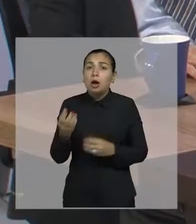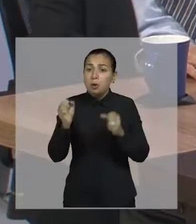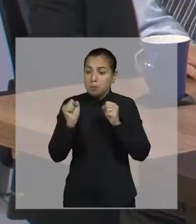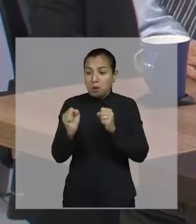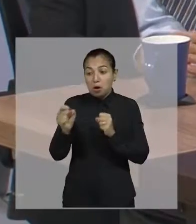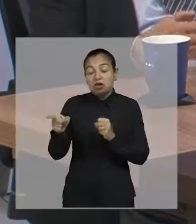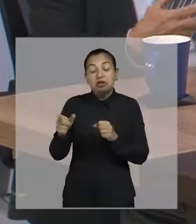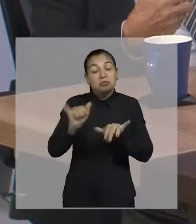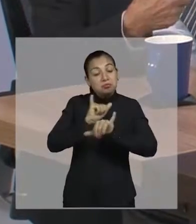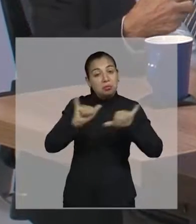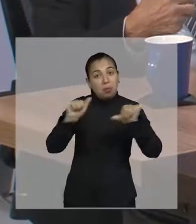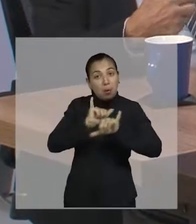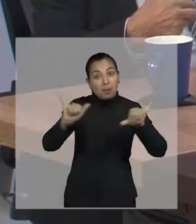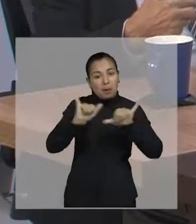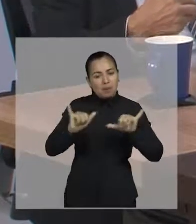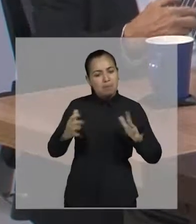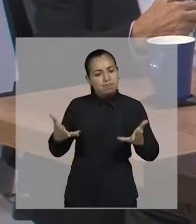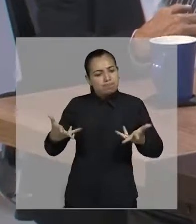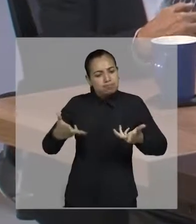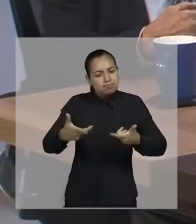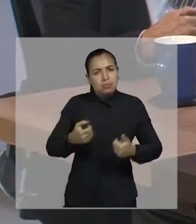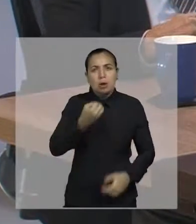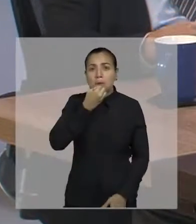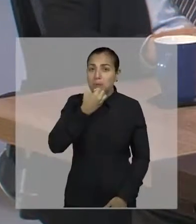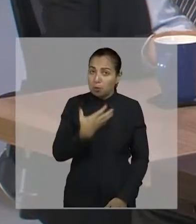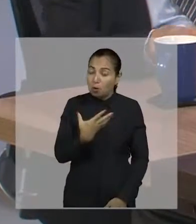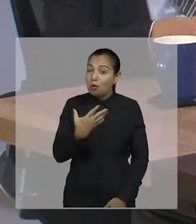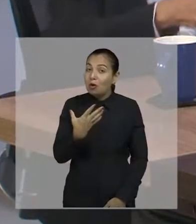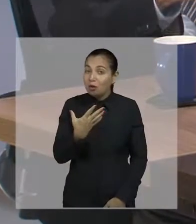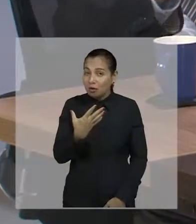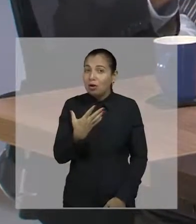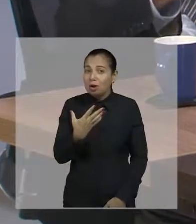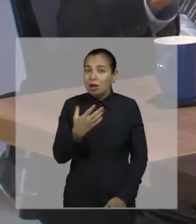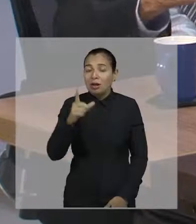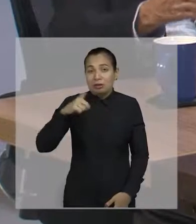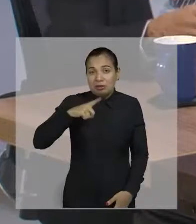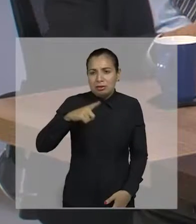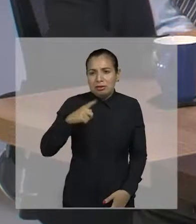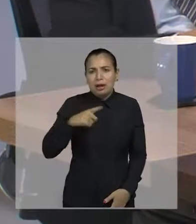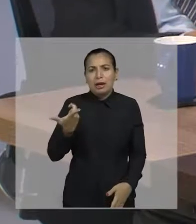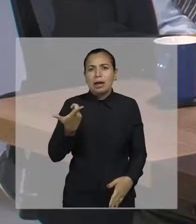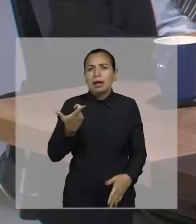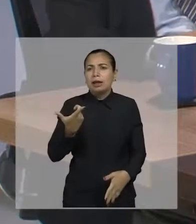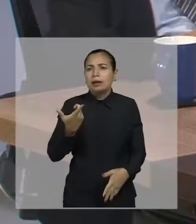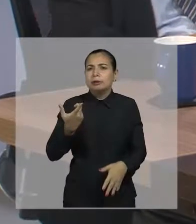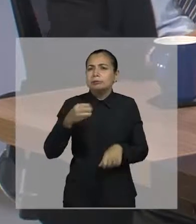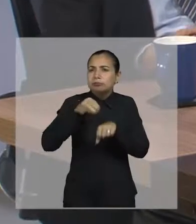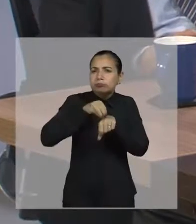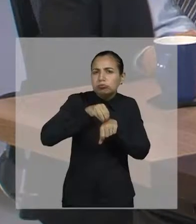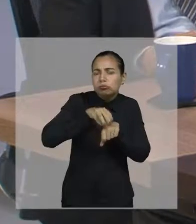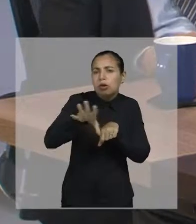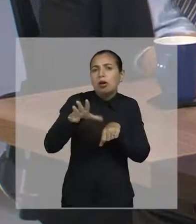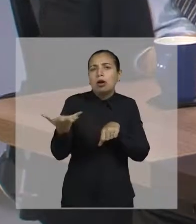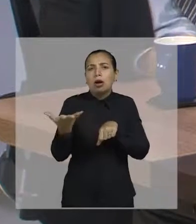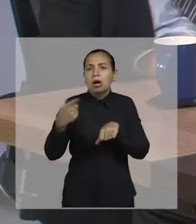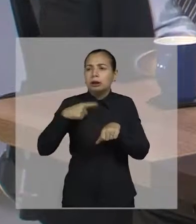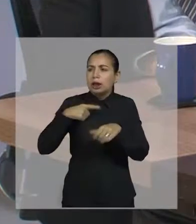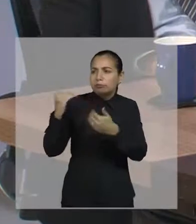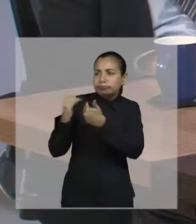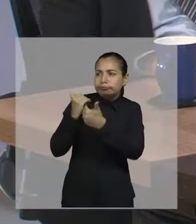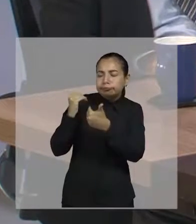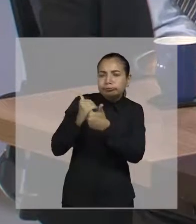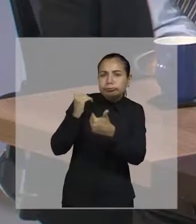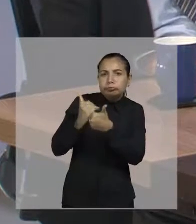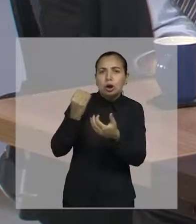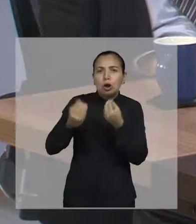bem pelos méritos próprios ou com a instrumentação do assessor,